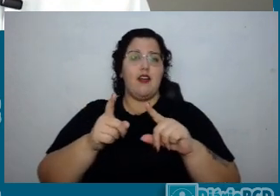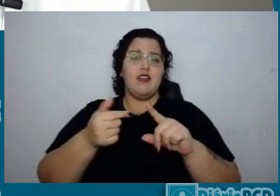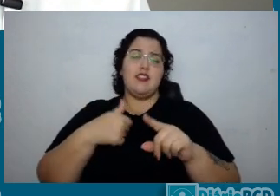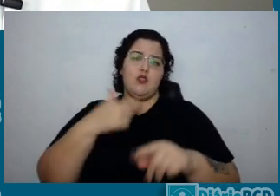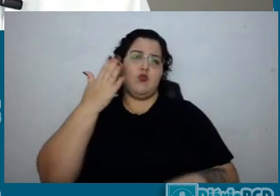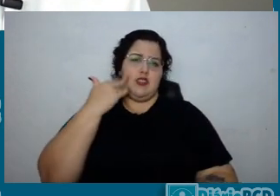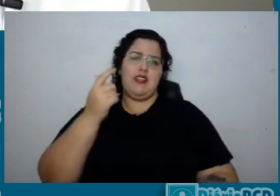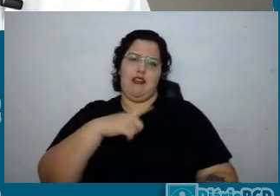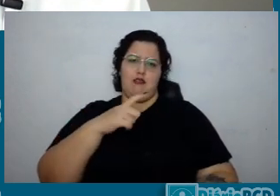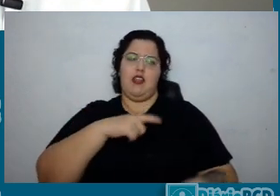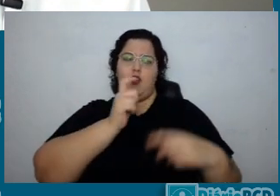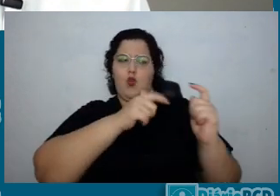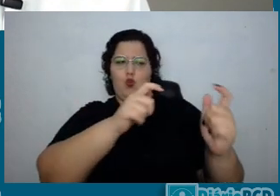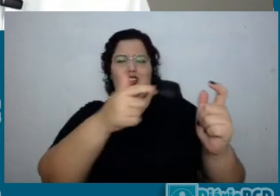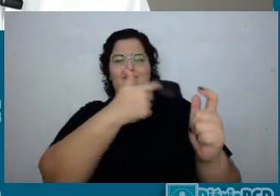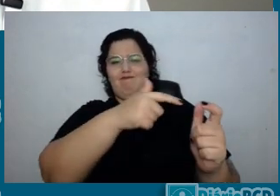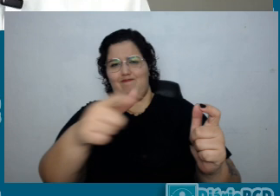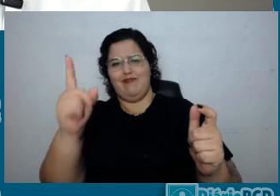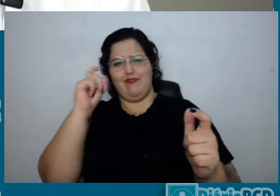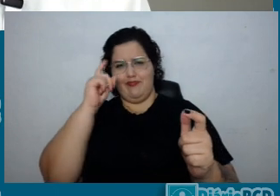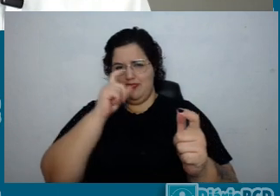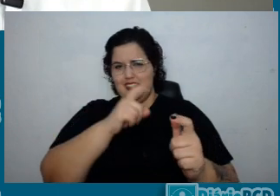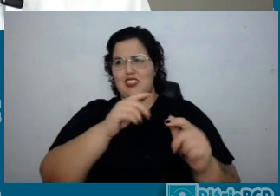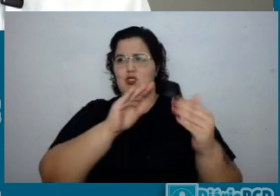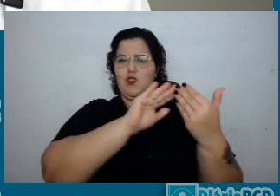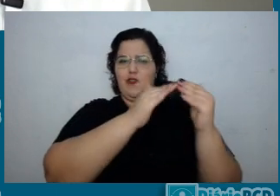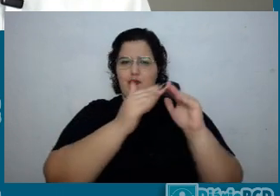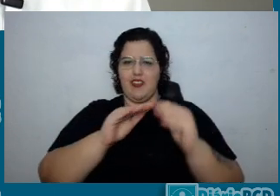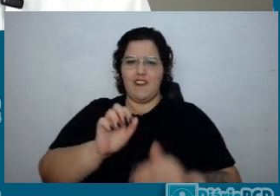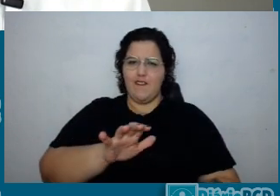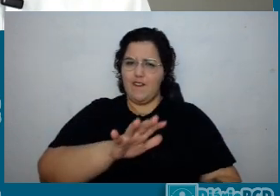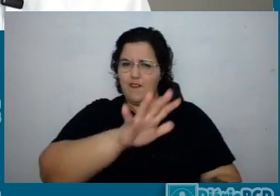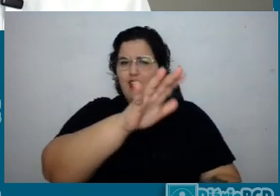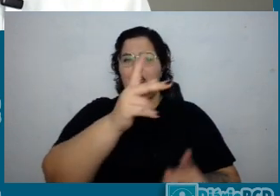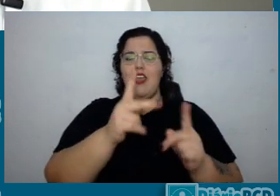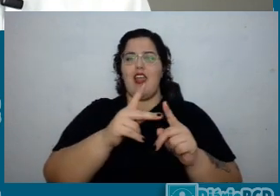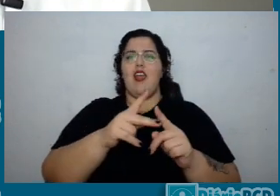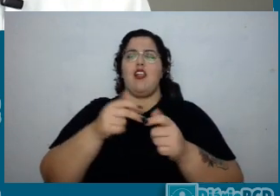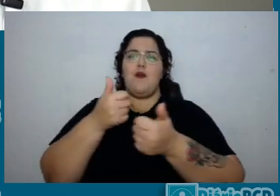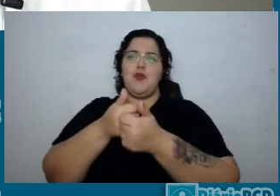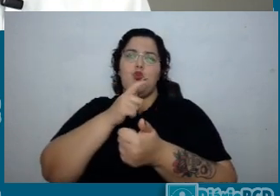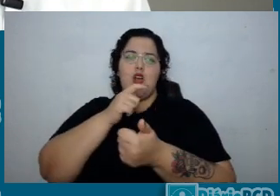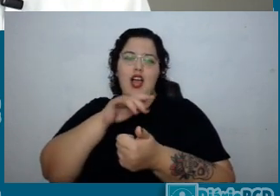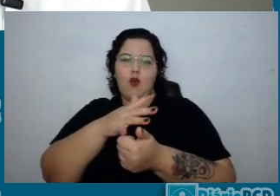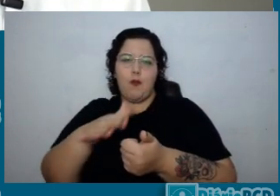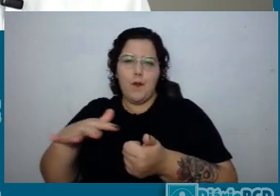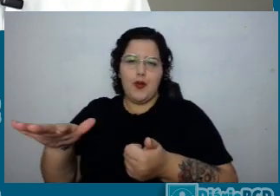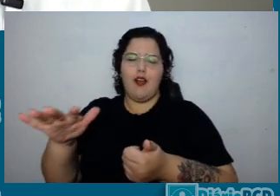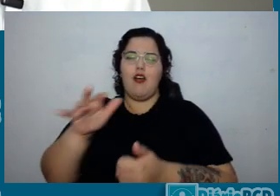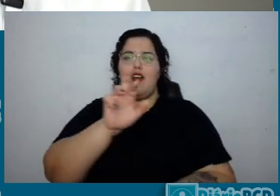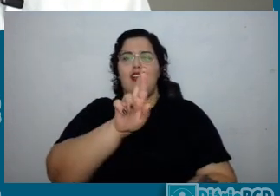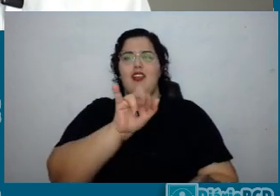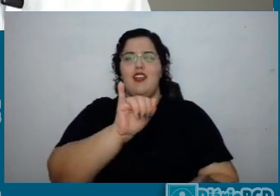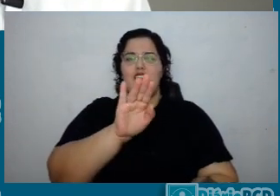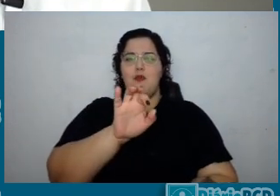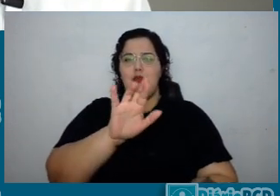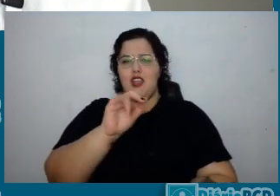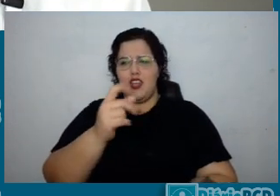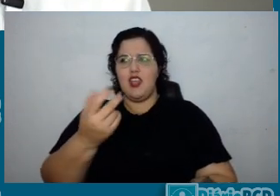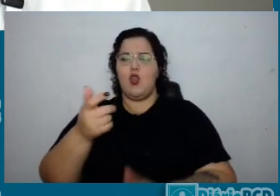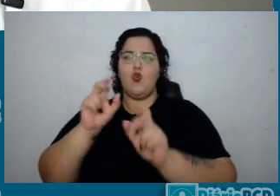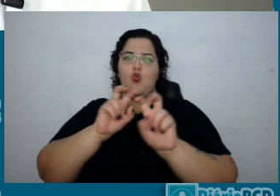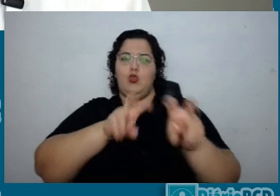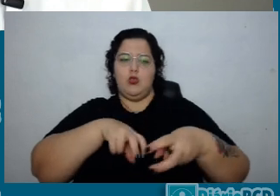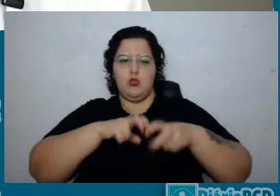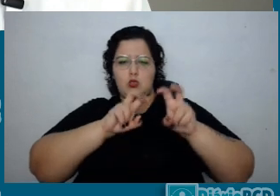não olhar para os nossos companheiros que estão em situação de favela, em situação ribeirinha, em situação de ambientes,